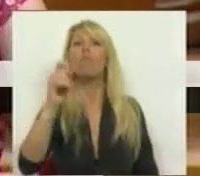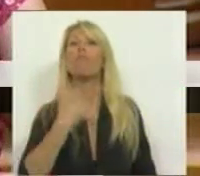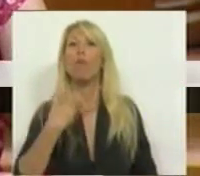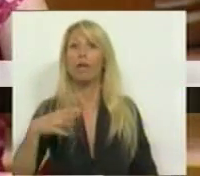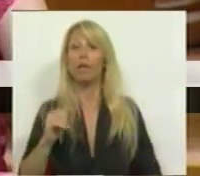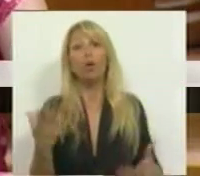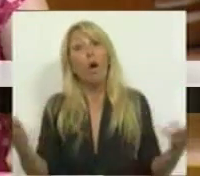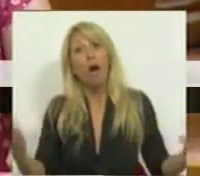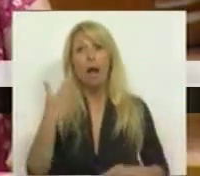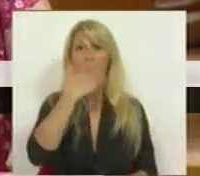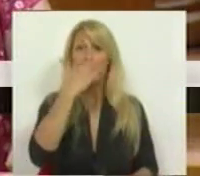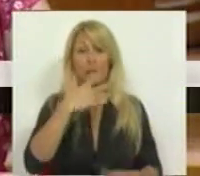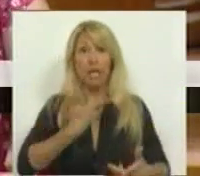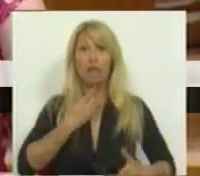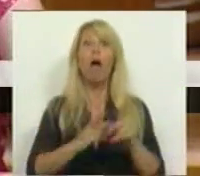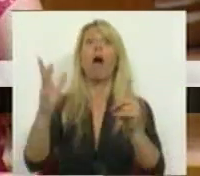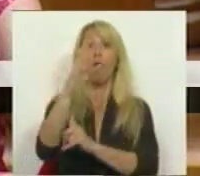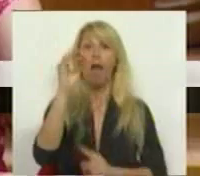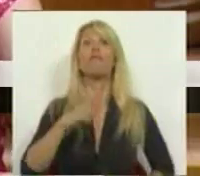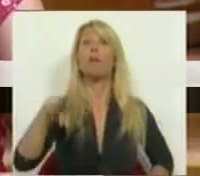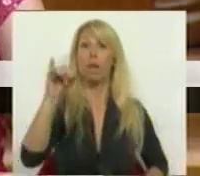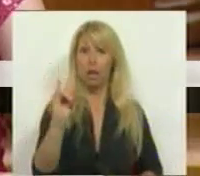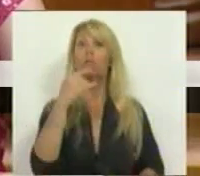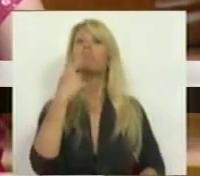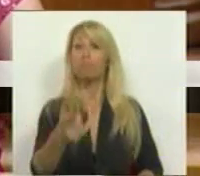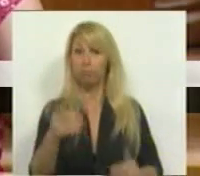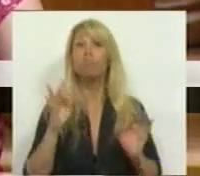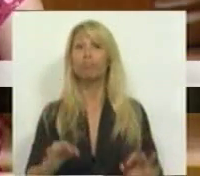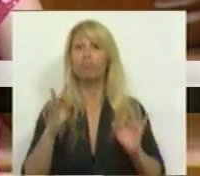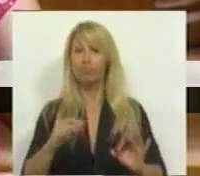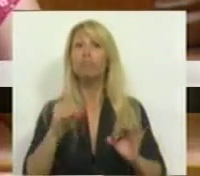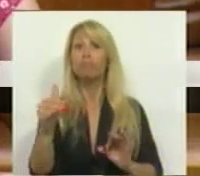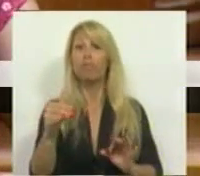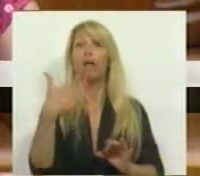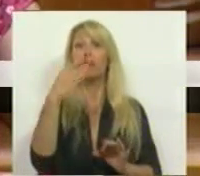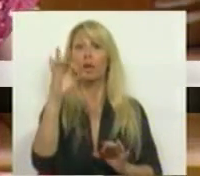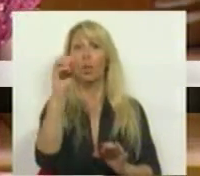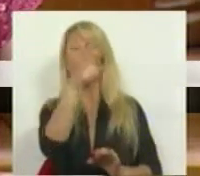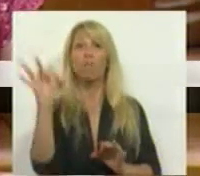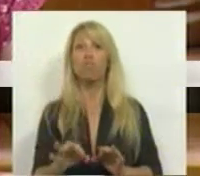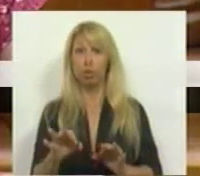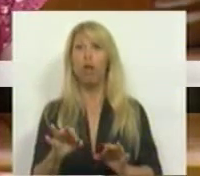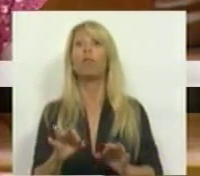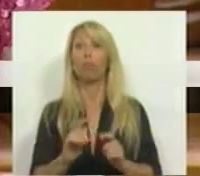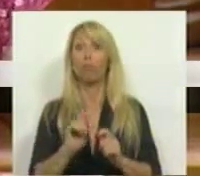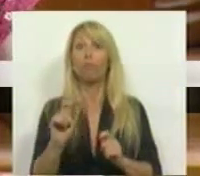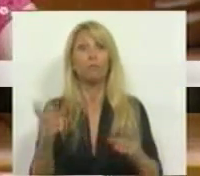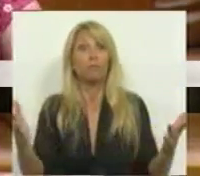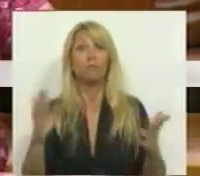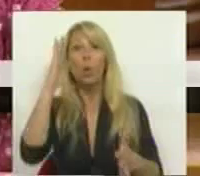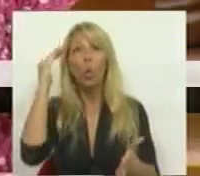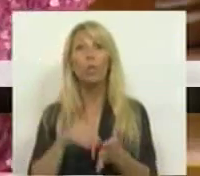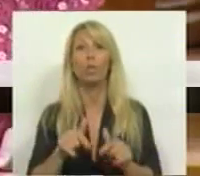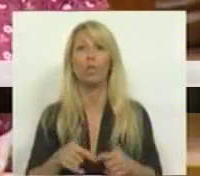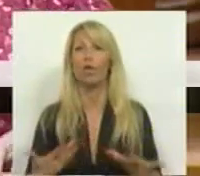aumenta e se o FMI antecipa mesmo a possibilidade de chegar aos 140%, as conclusões não podem hoje ser